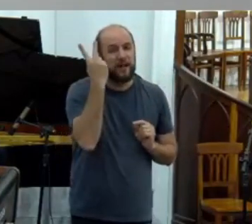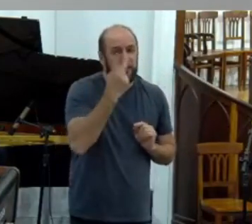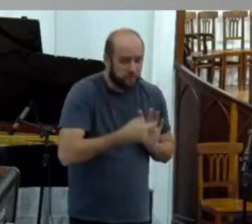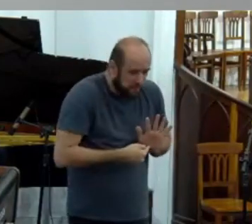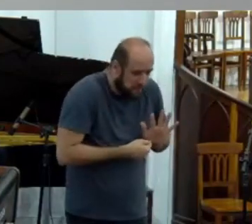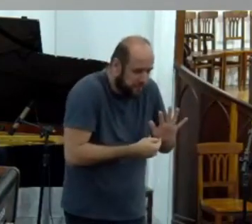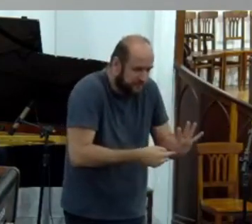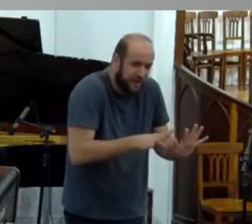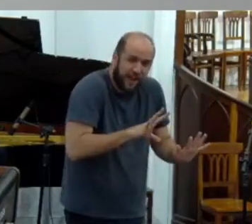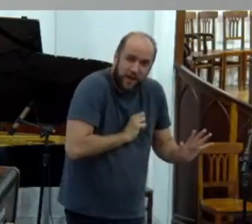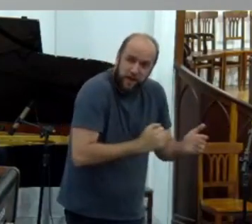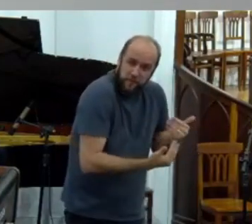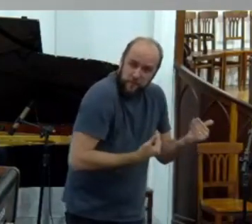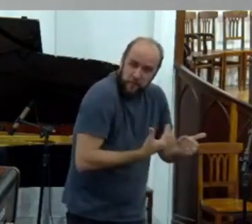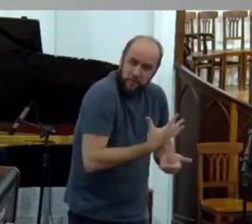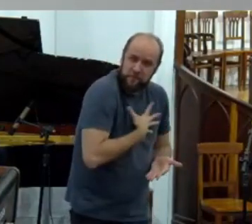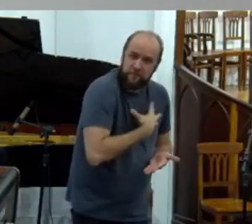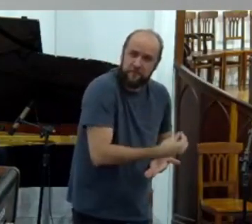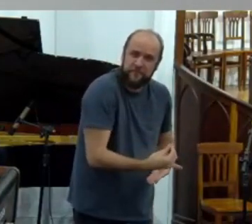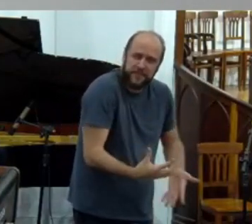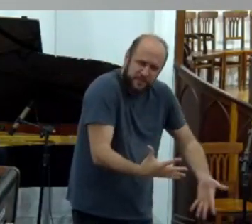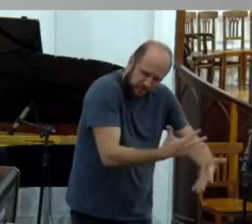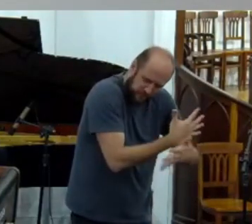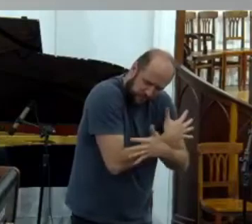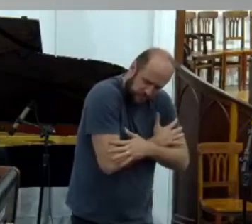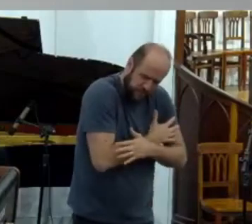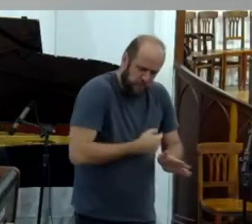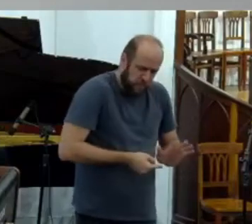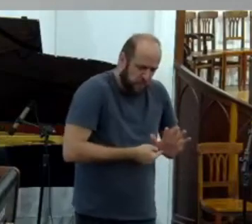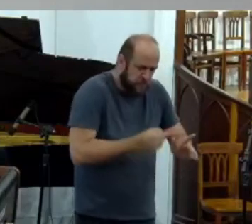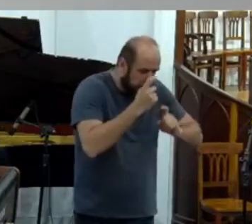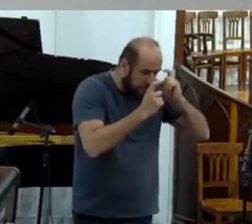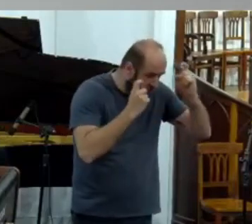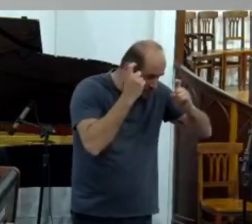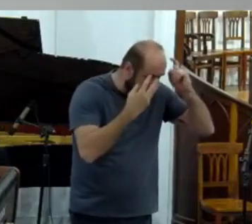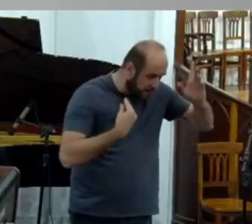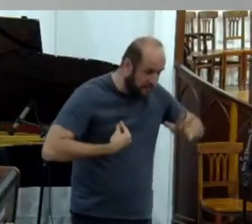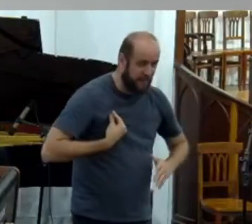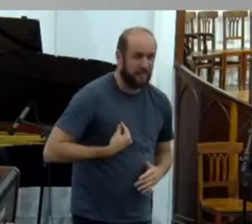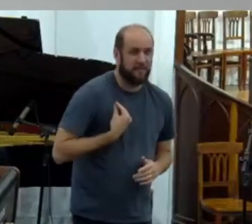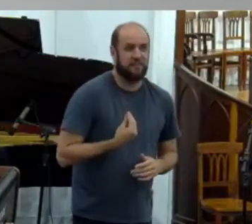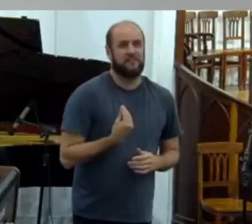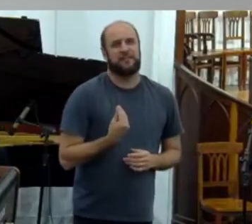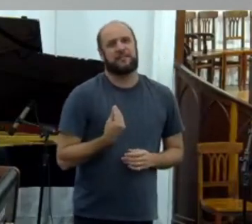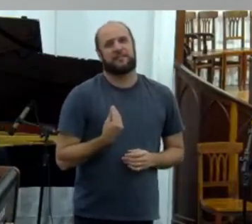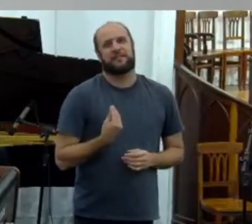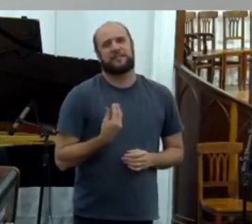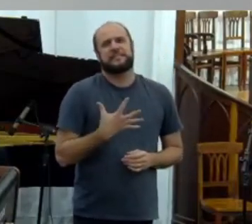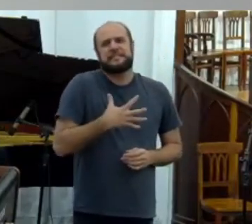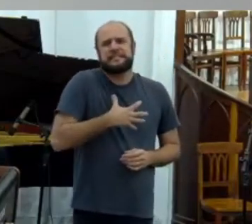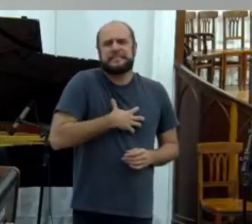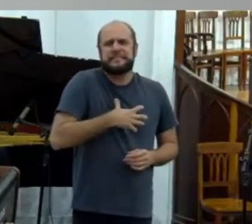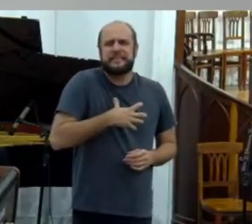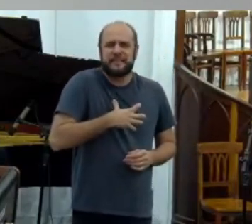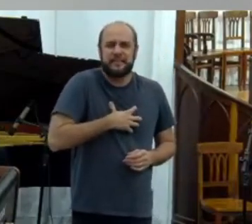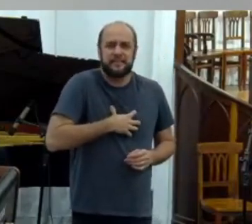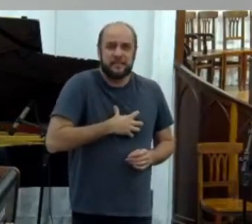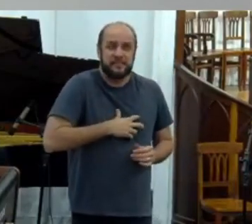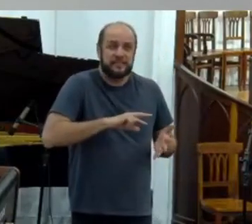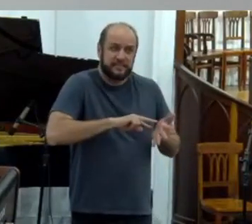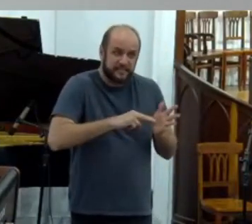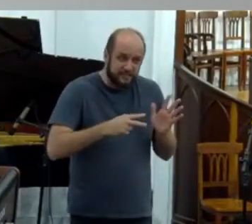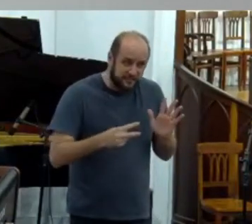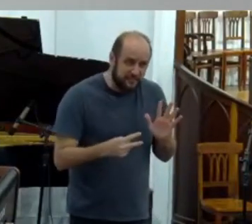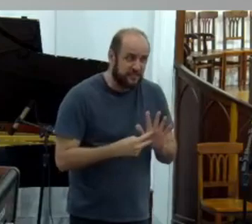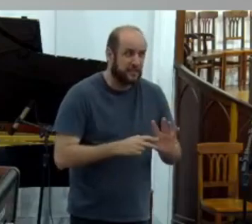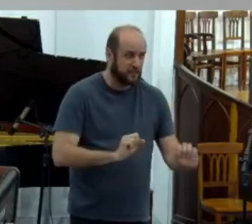para com seu filho, de demonstrar afeto, de demonstrar a sua preocupação para com ele. Encontre no ato o significado